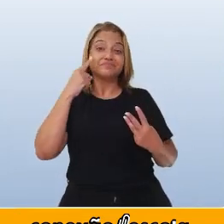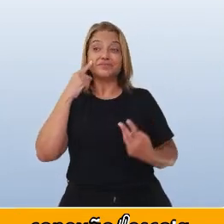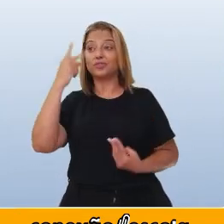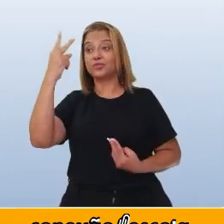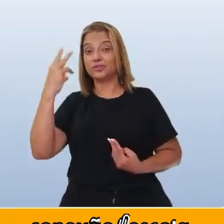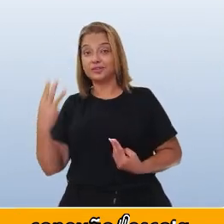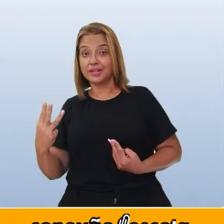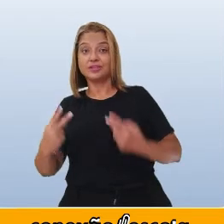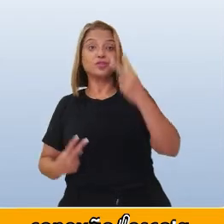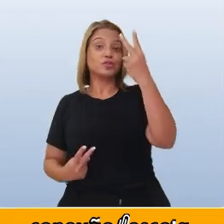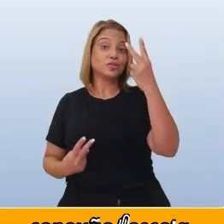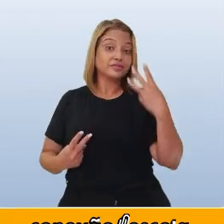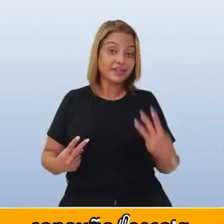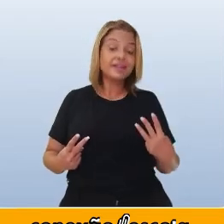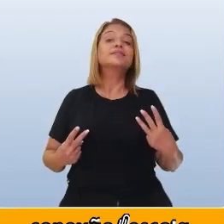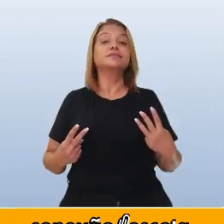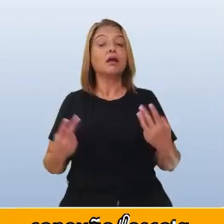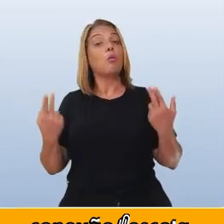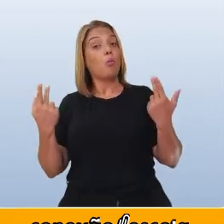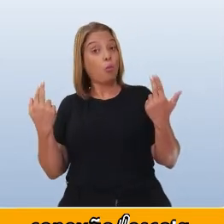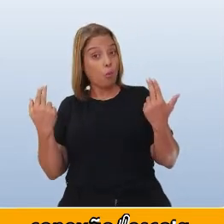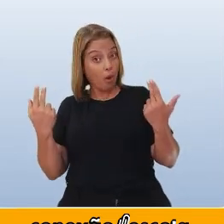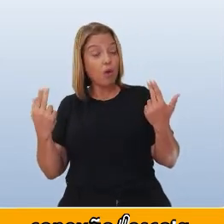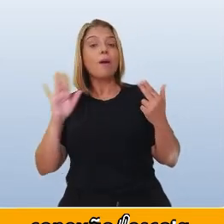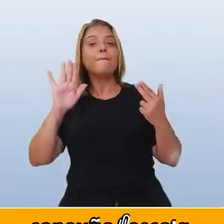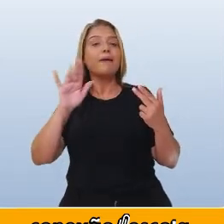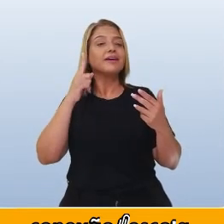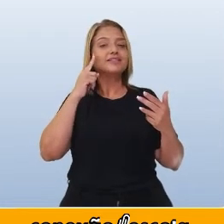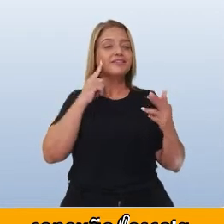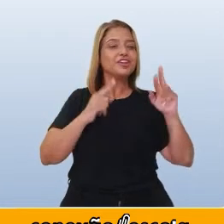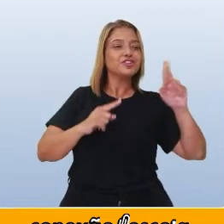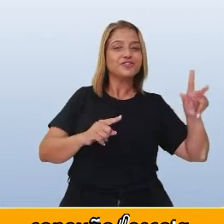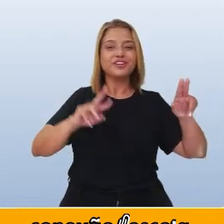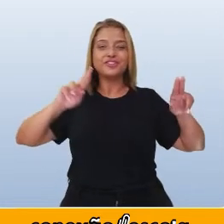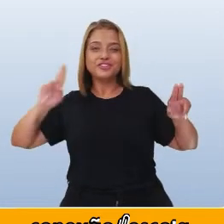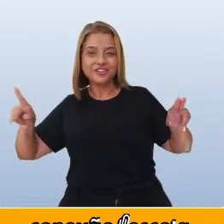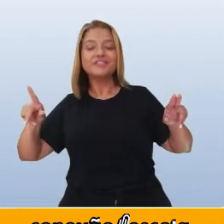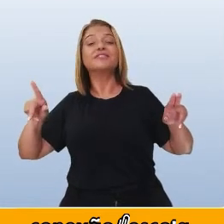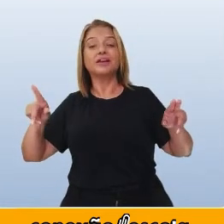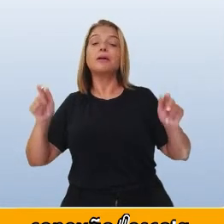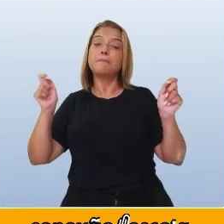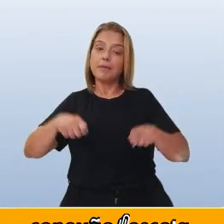diferentes. Portanto, são frações equivalentes.